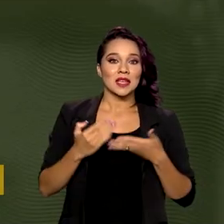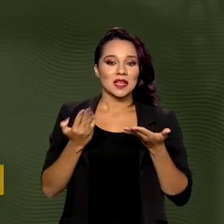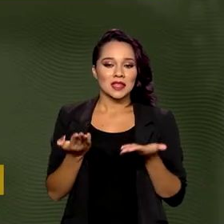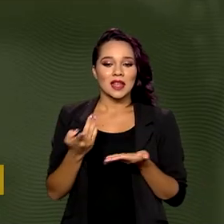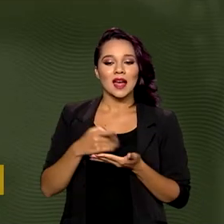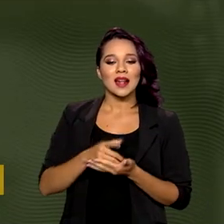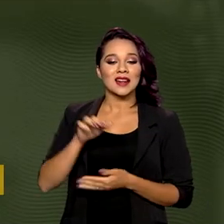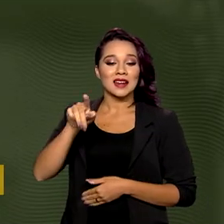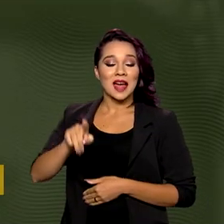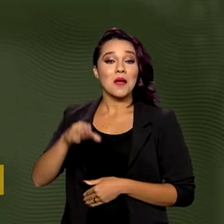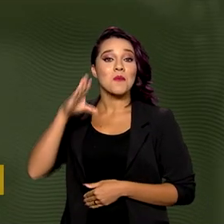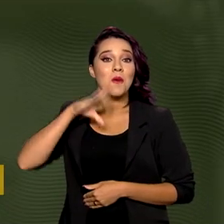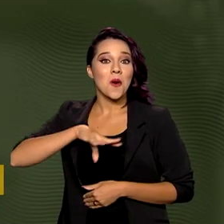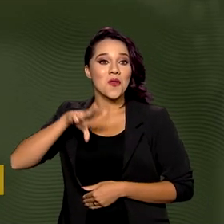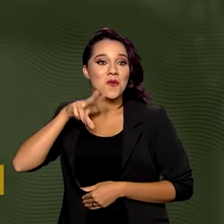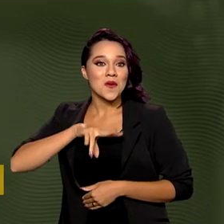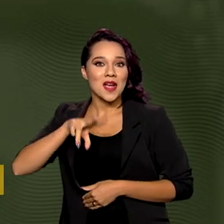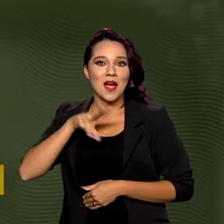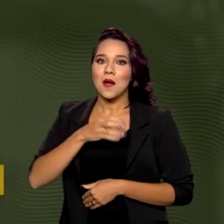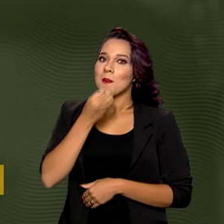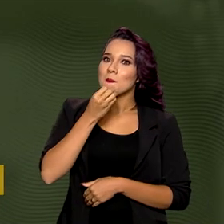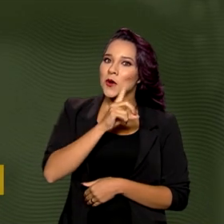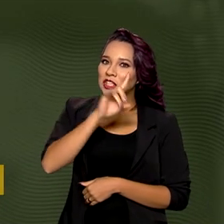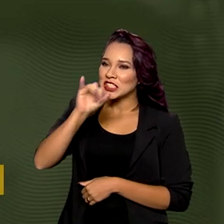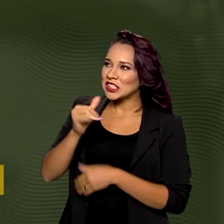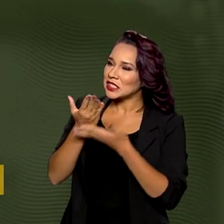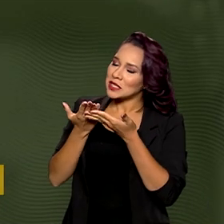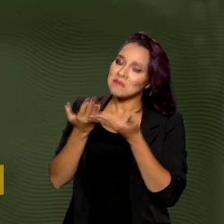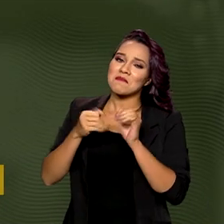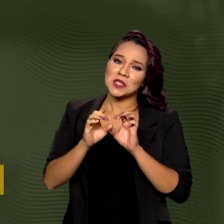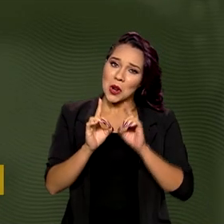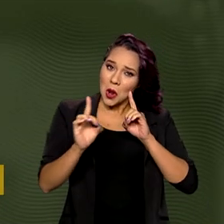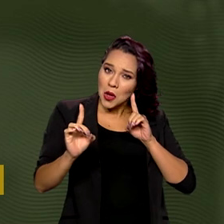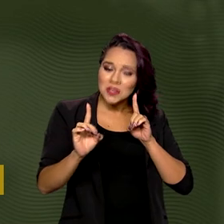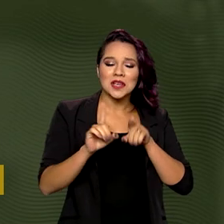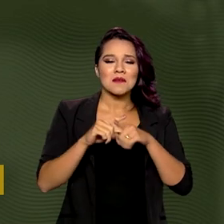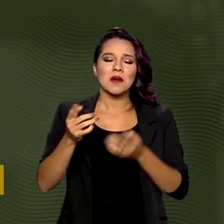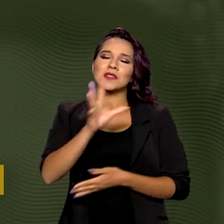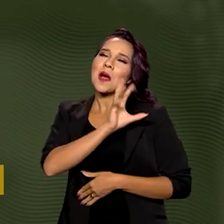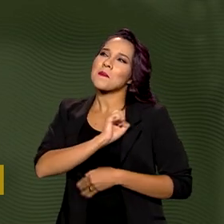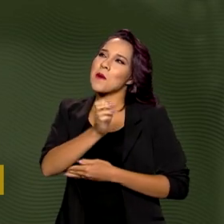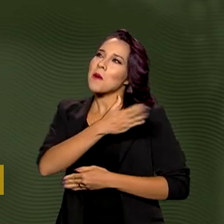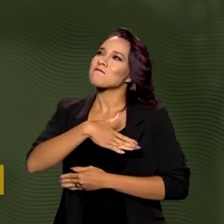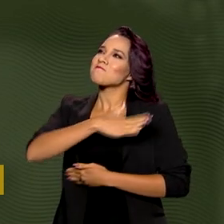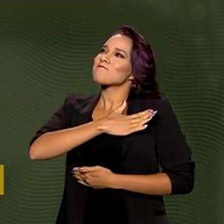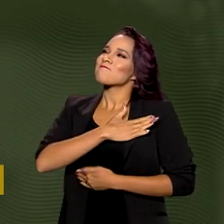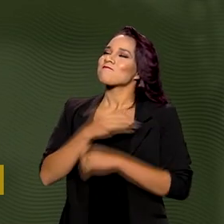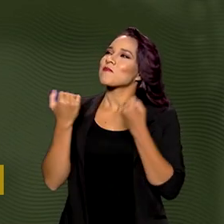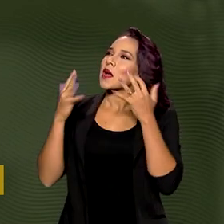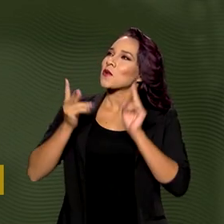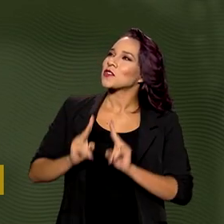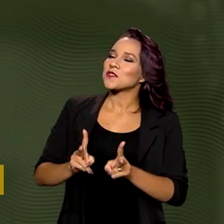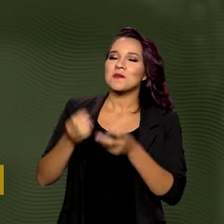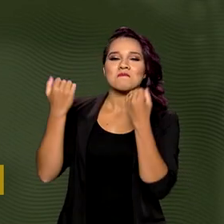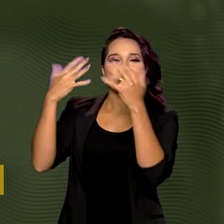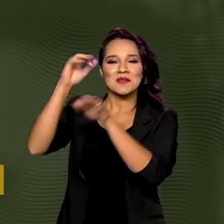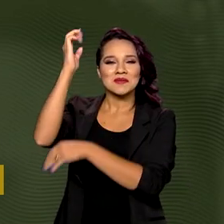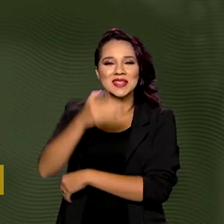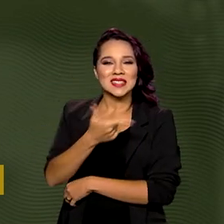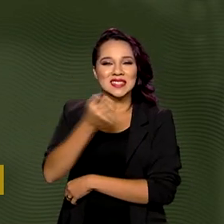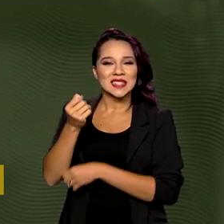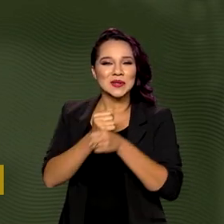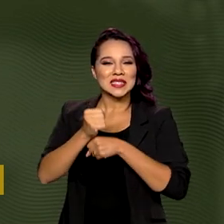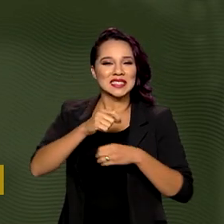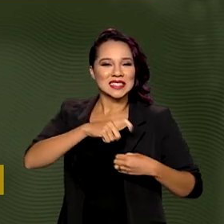Porto, Portugal. E diz, bom dia, apesar da distância, o amor da nossa pátria continua. Parabéns, Brasil, pelos 200 anos de independência,